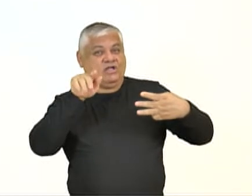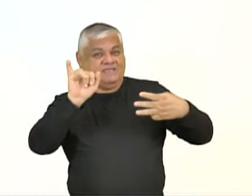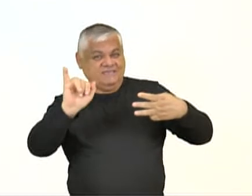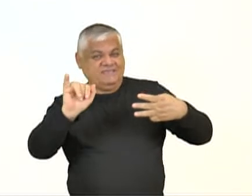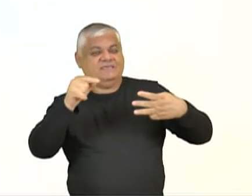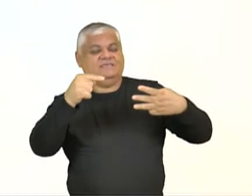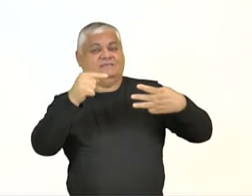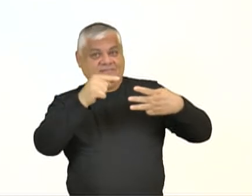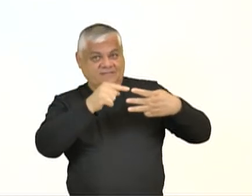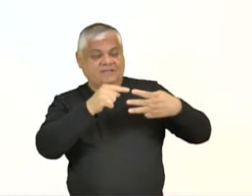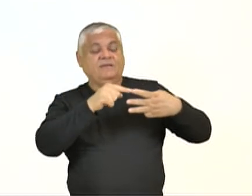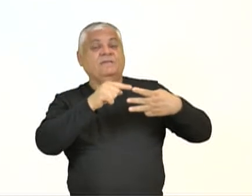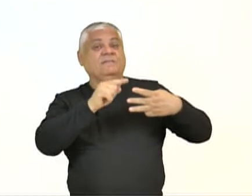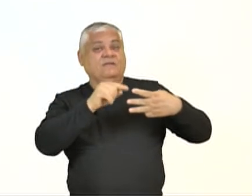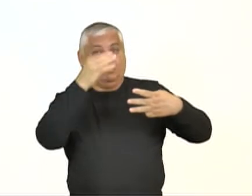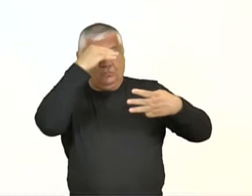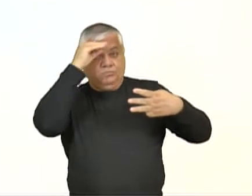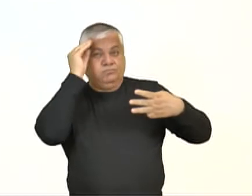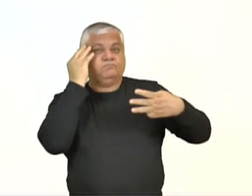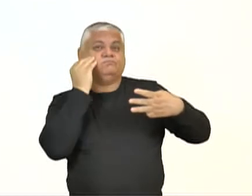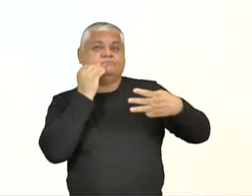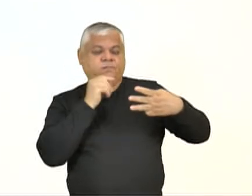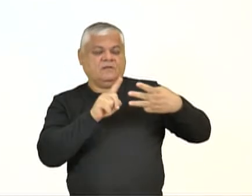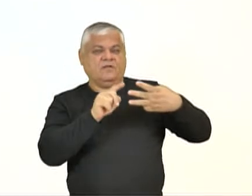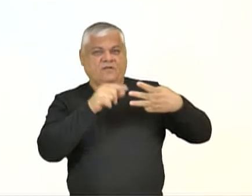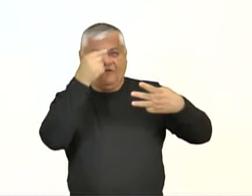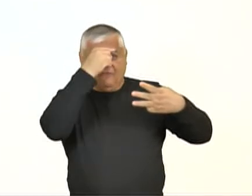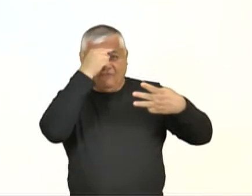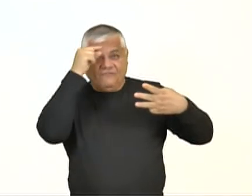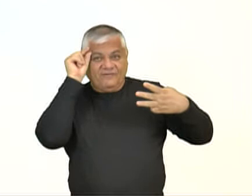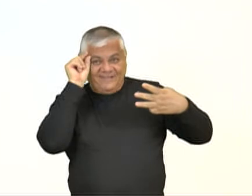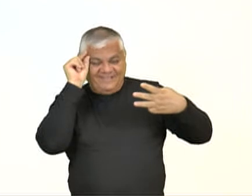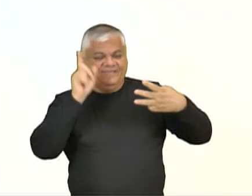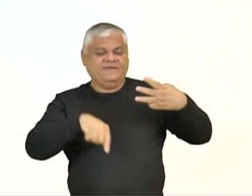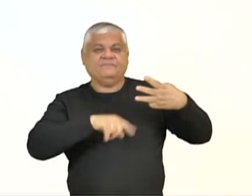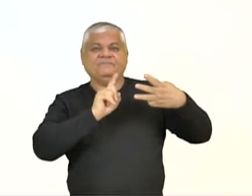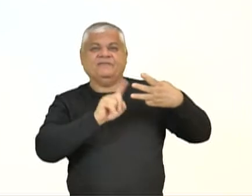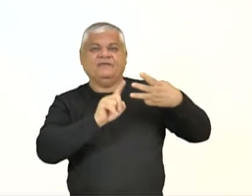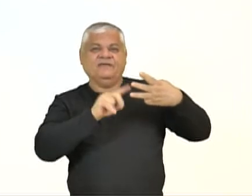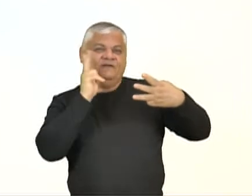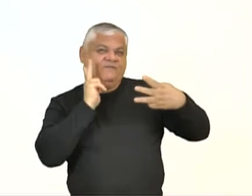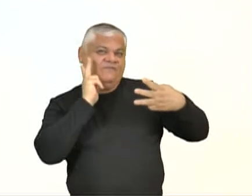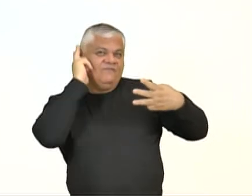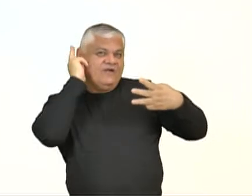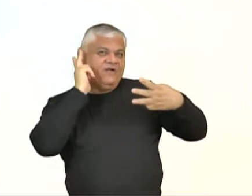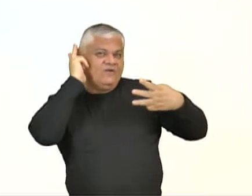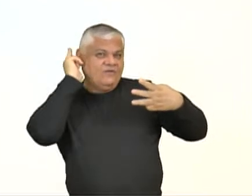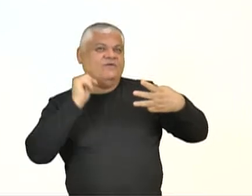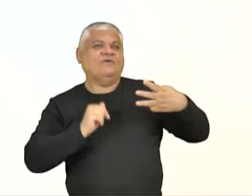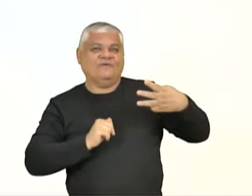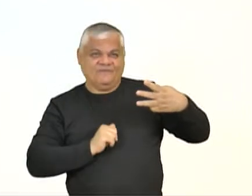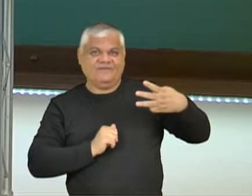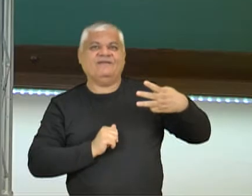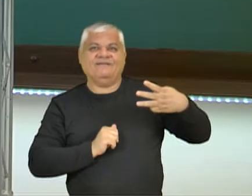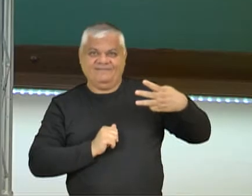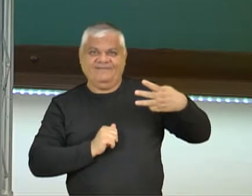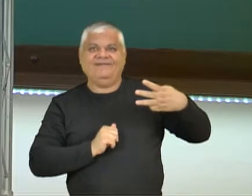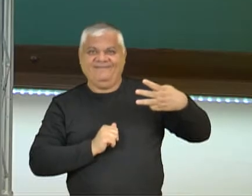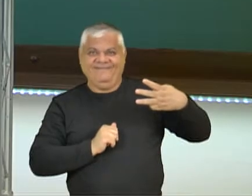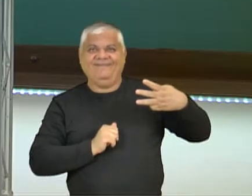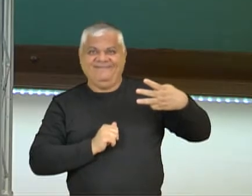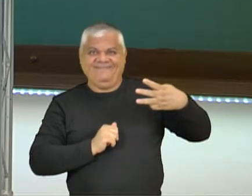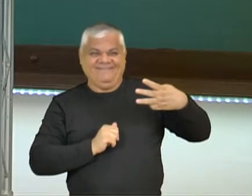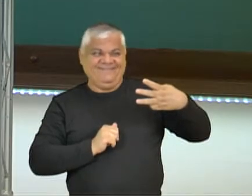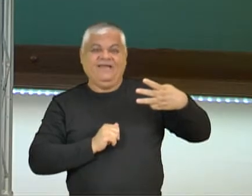82 países, Frida Kahlo, com 29. Repare que mesmo estando em segundo lugar, está longe de Da Vinci, que foi o